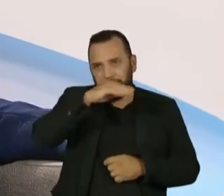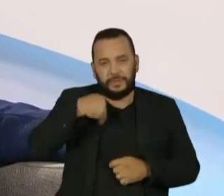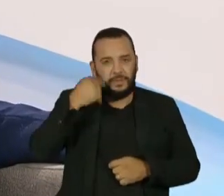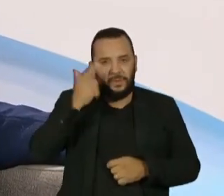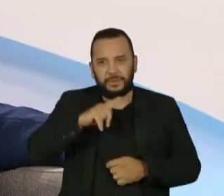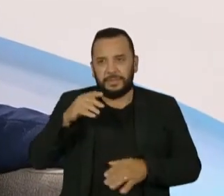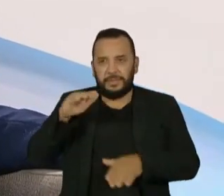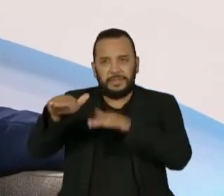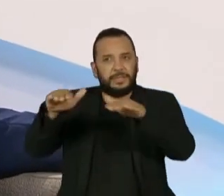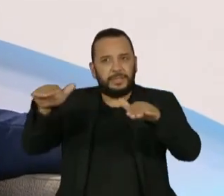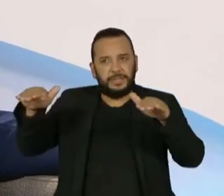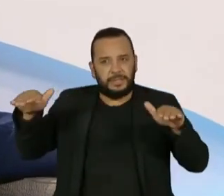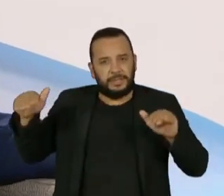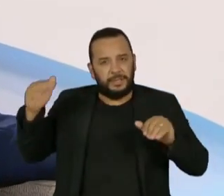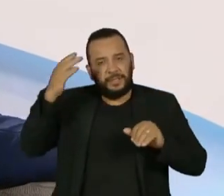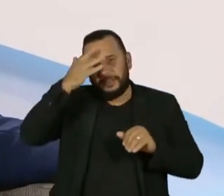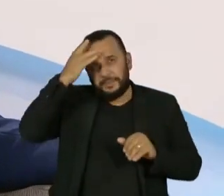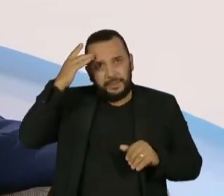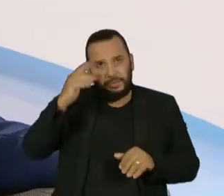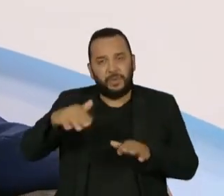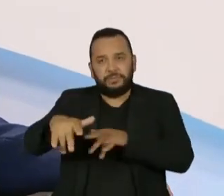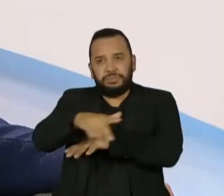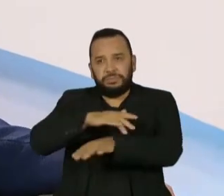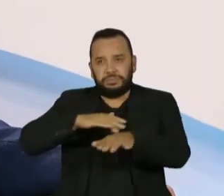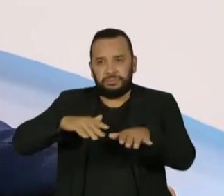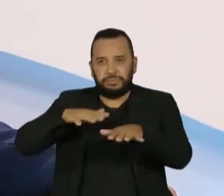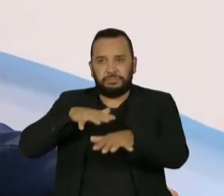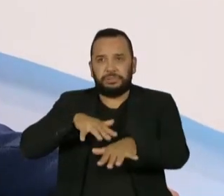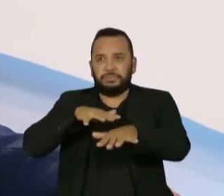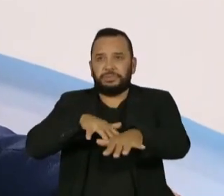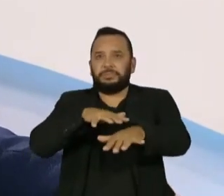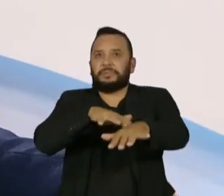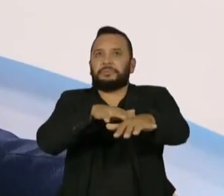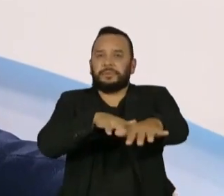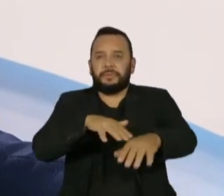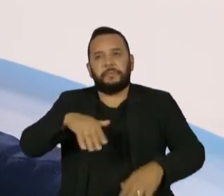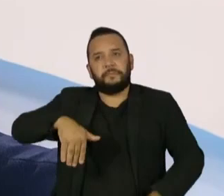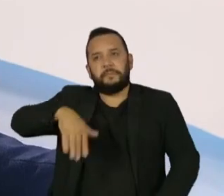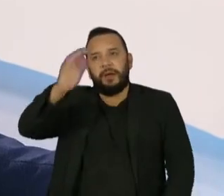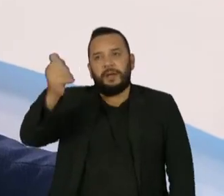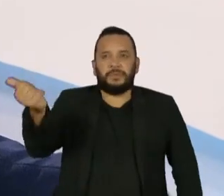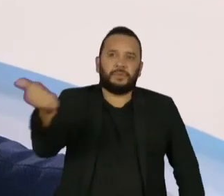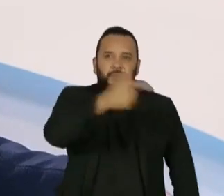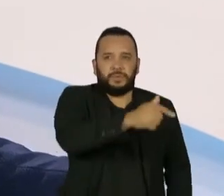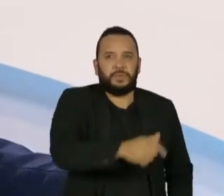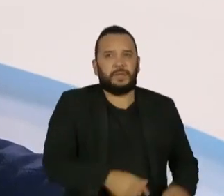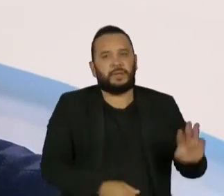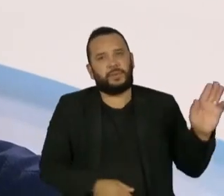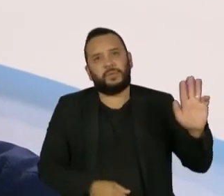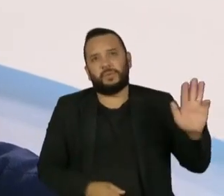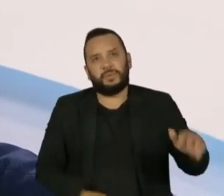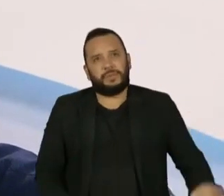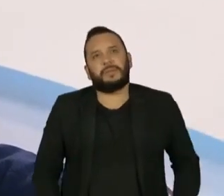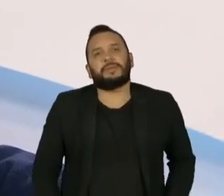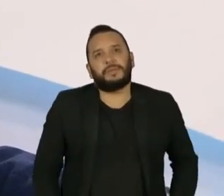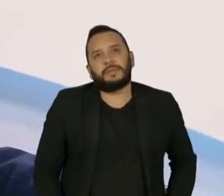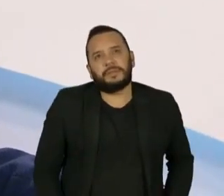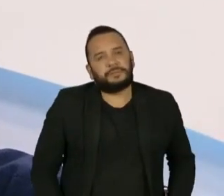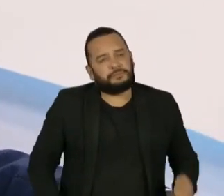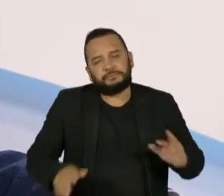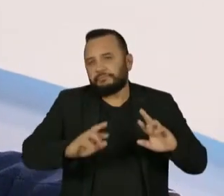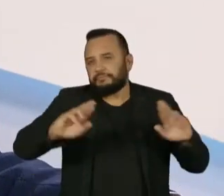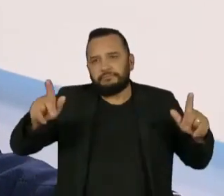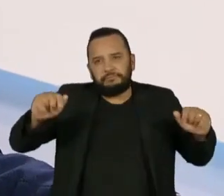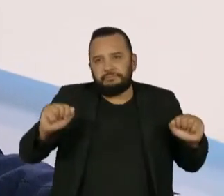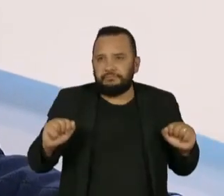mobilizar as pessoas no meio da rua, de forma inclusive espontânea, era inigualável, era uma questão muito diferente